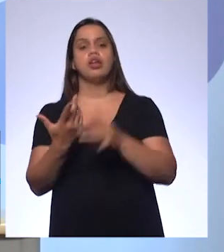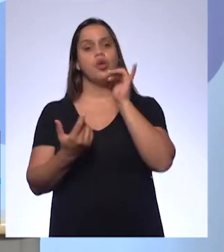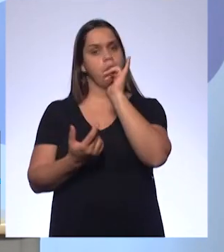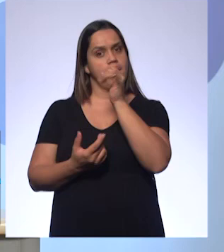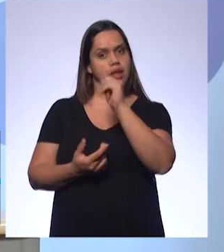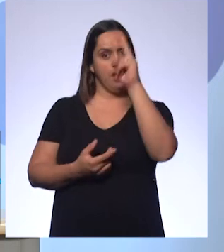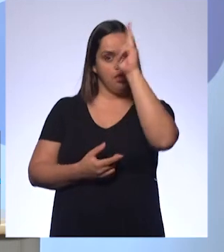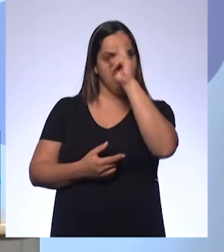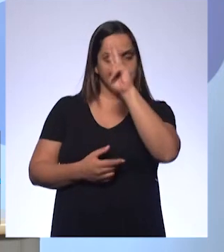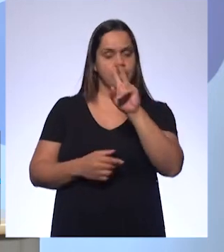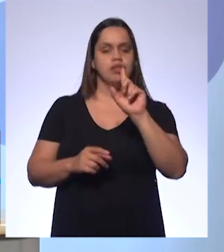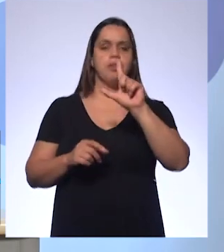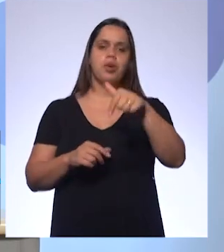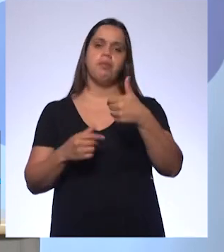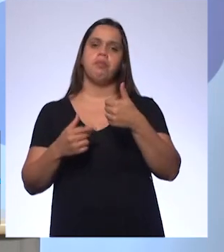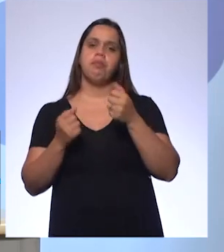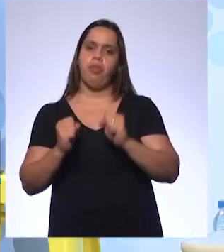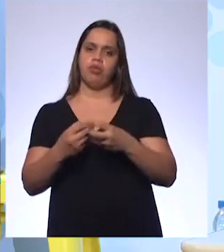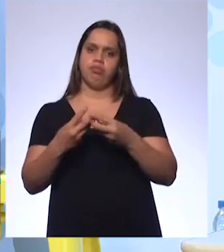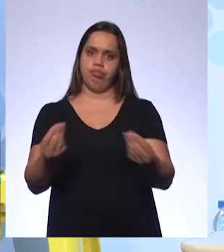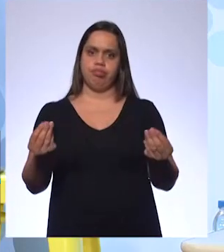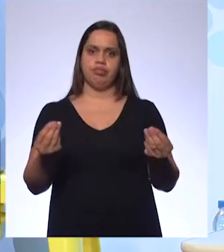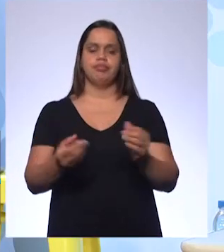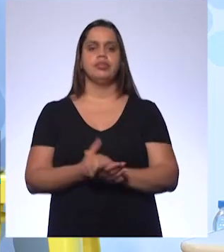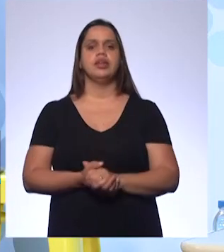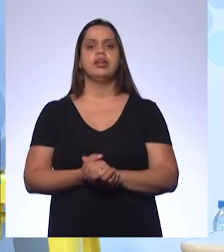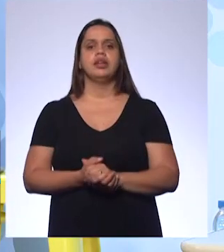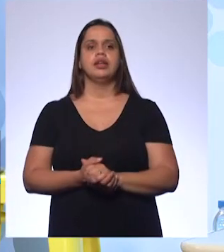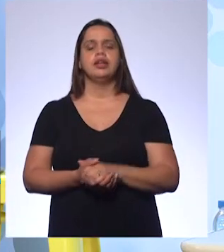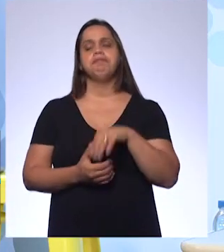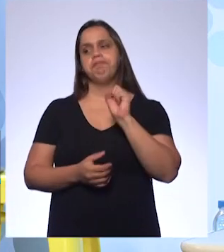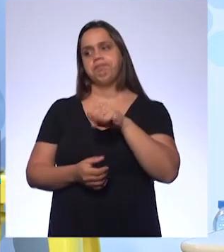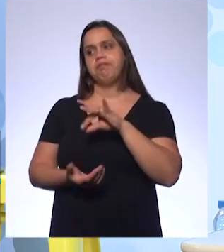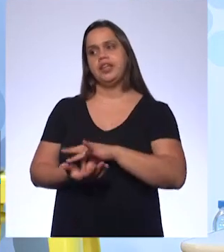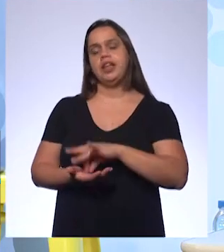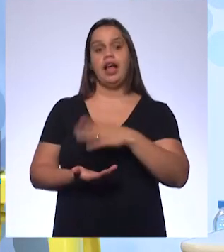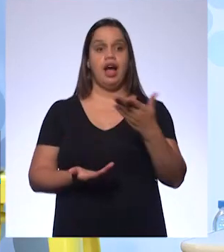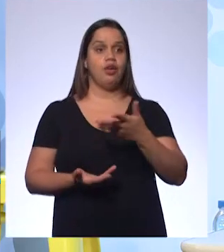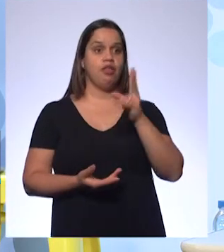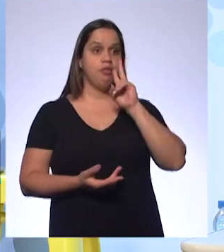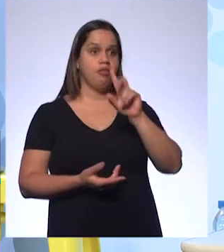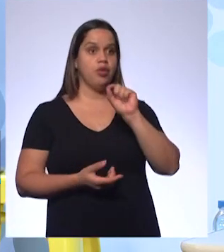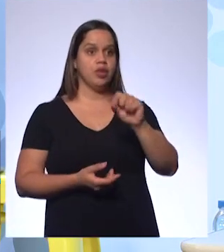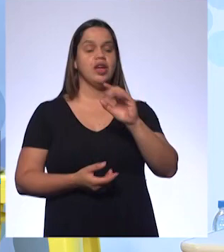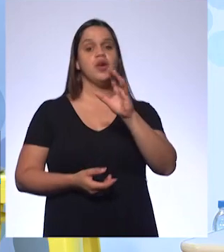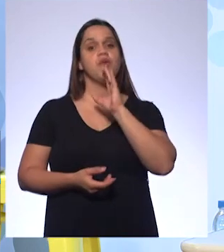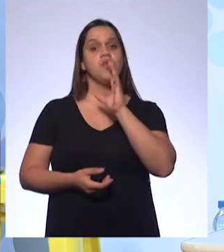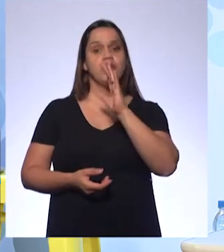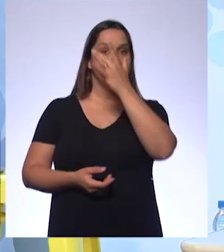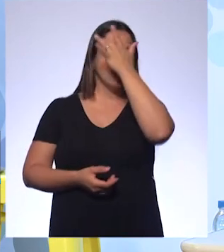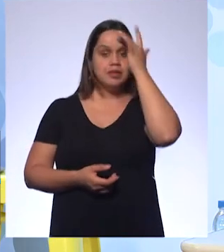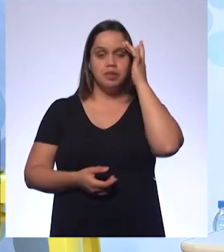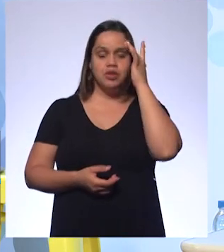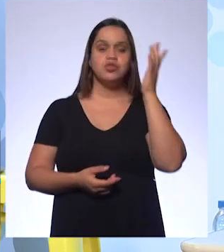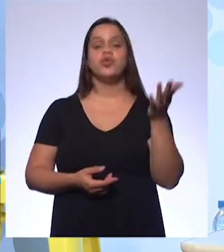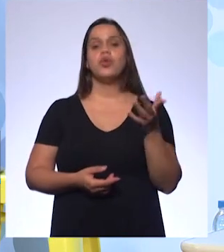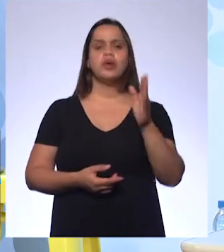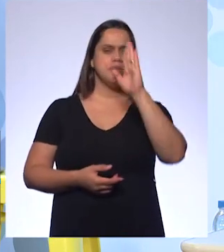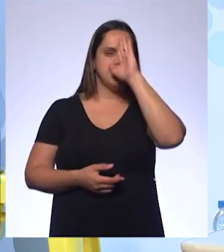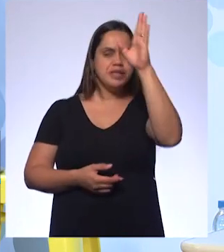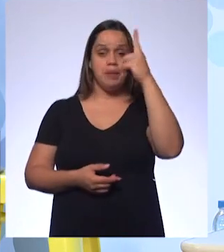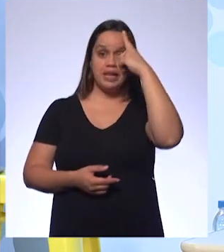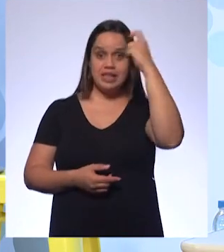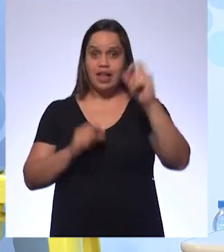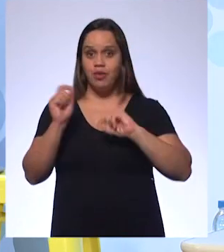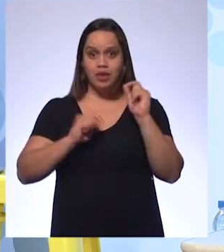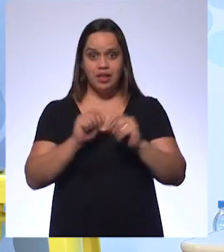terra em determinados momentos. Pois é. Vamos lá conhecer os pensadores e as principais ideias